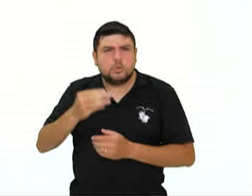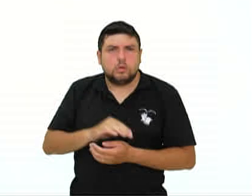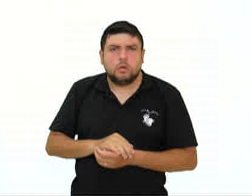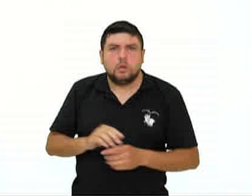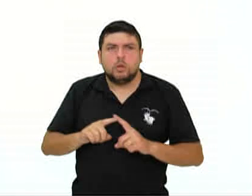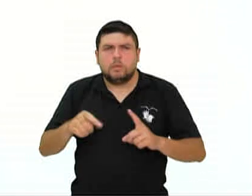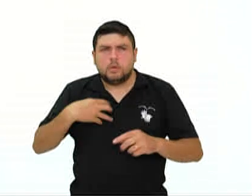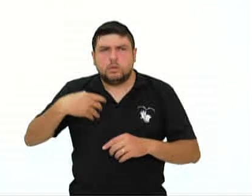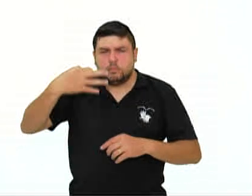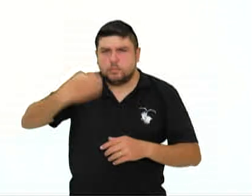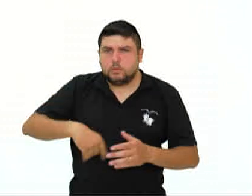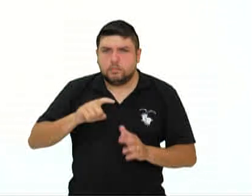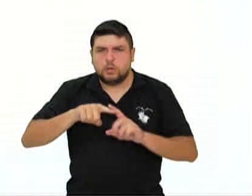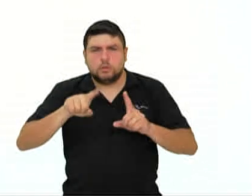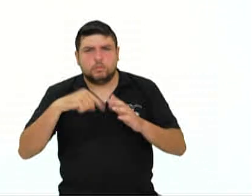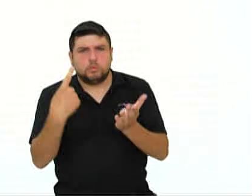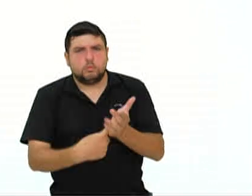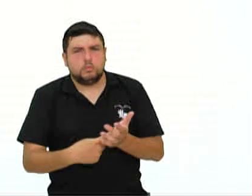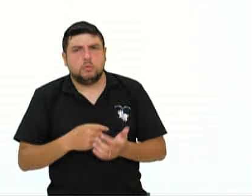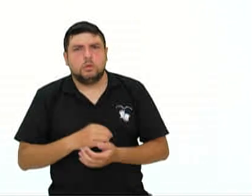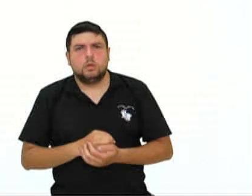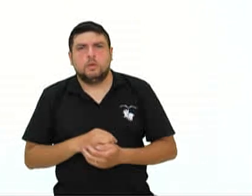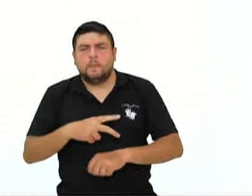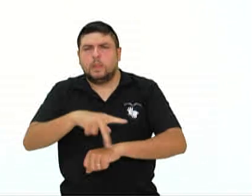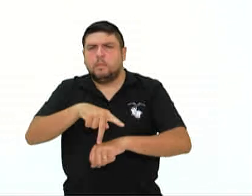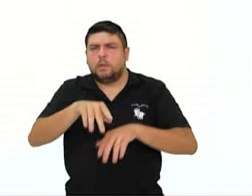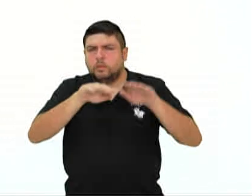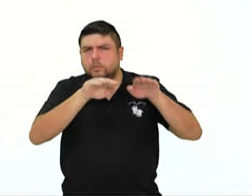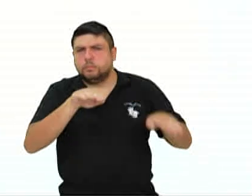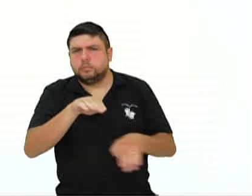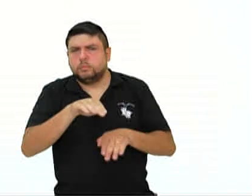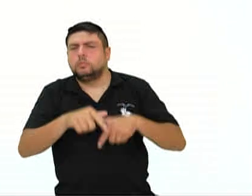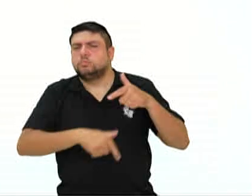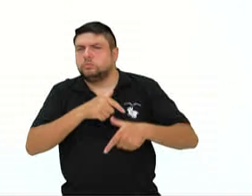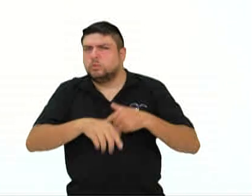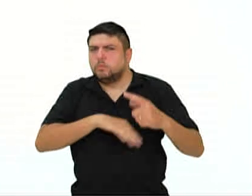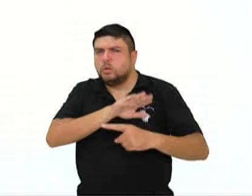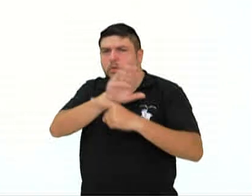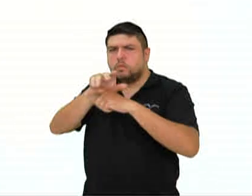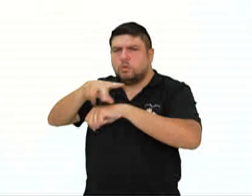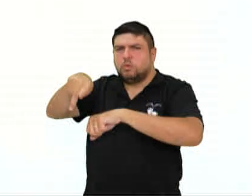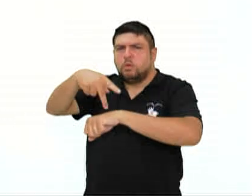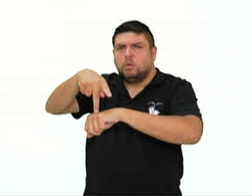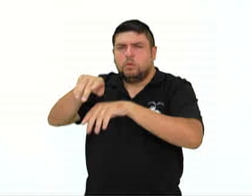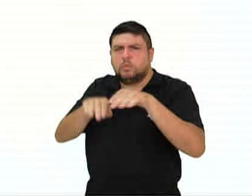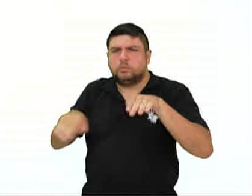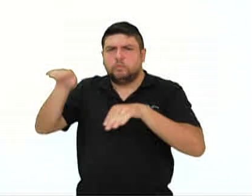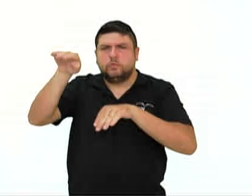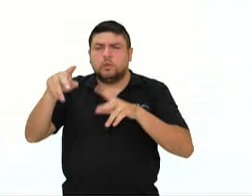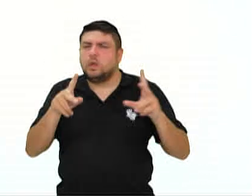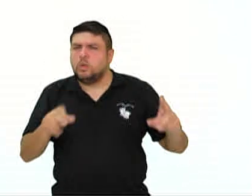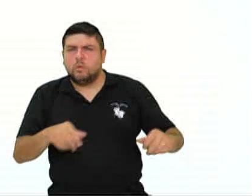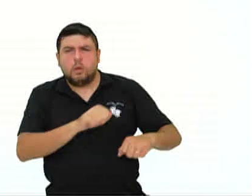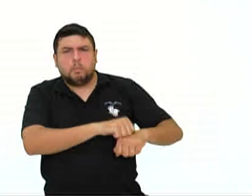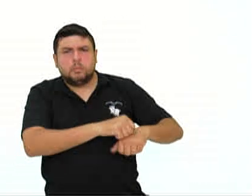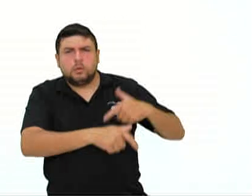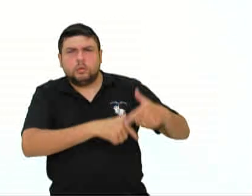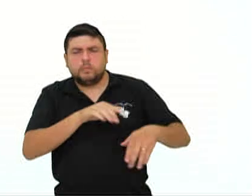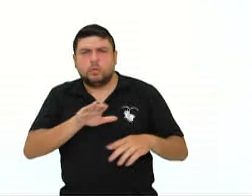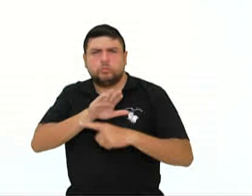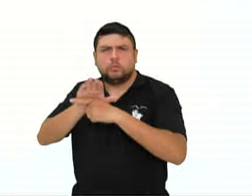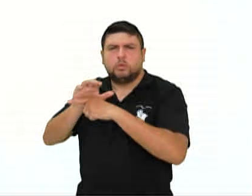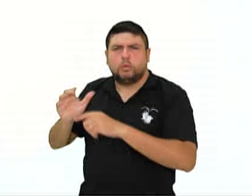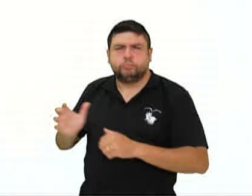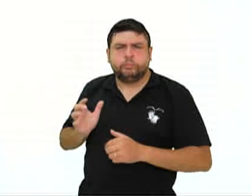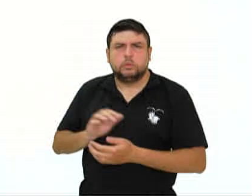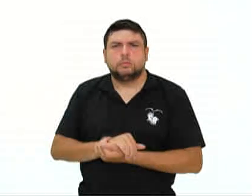mas compromisso é compromisso. Os países inferiores têm que trabalhar para os países superiores como os pobres trabalham para os ricos. Você acredita que New